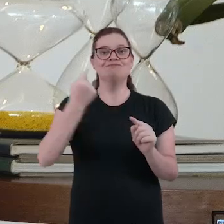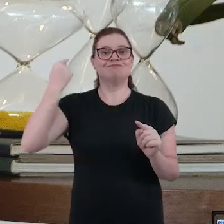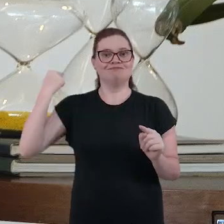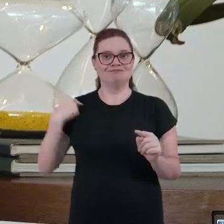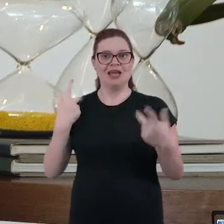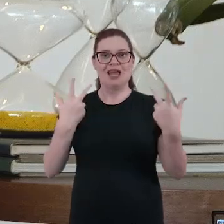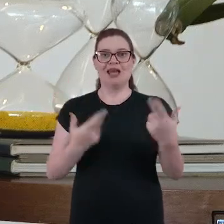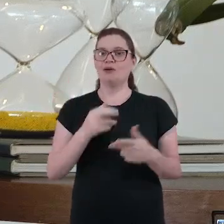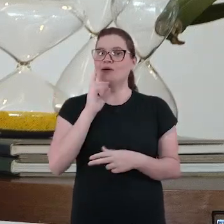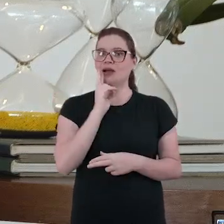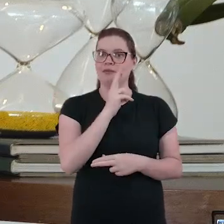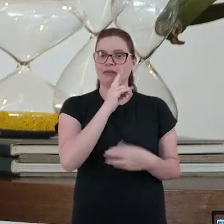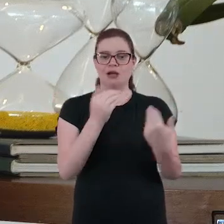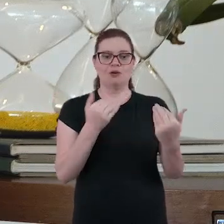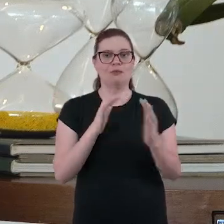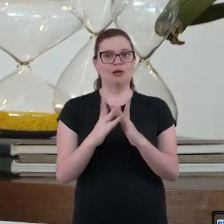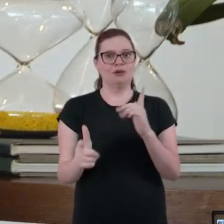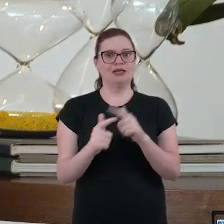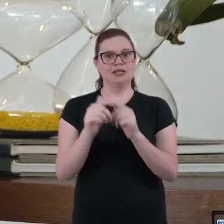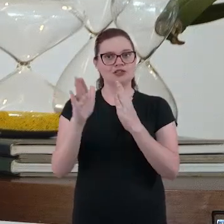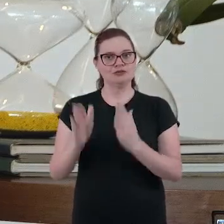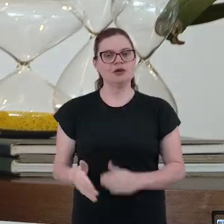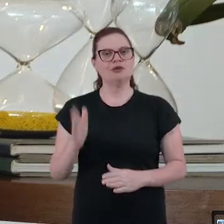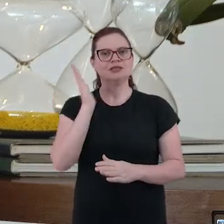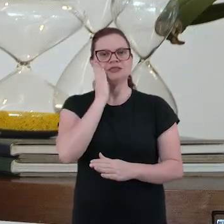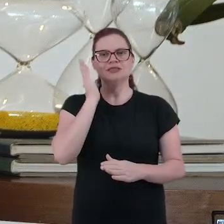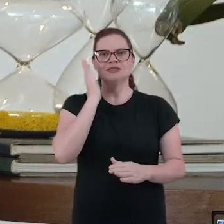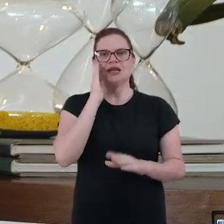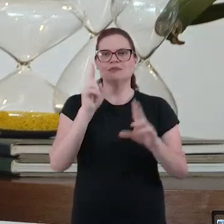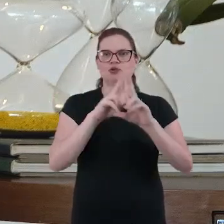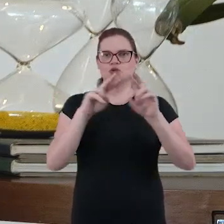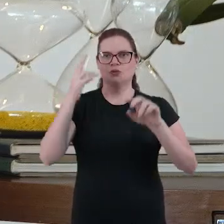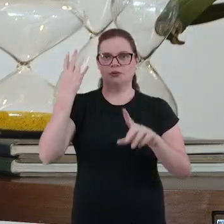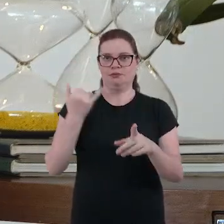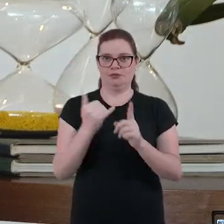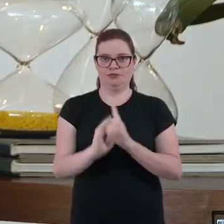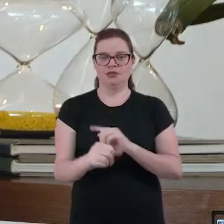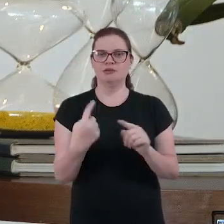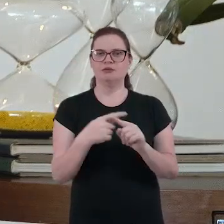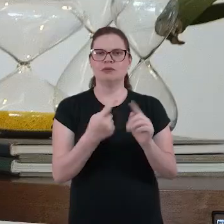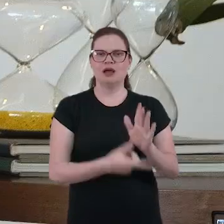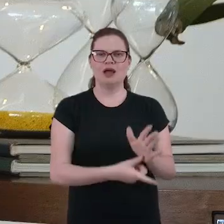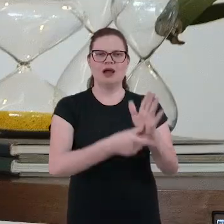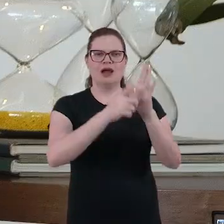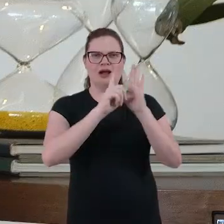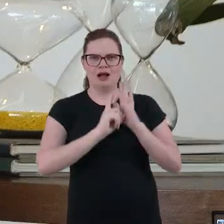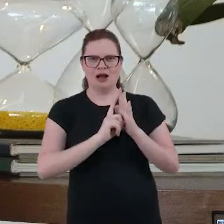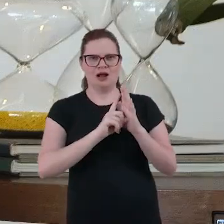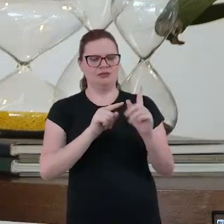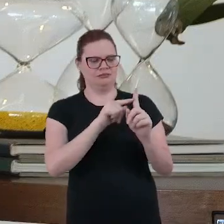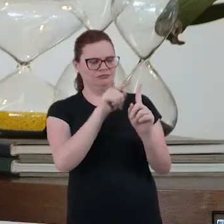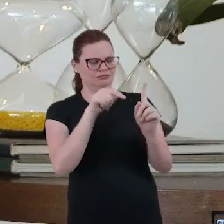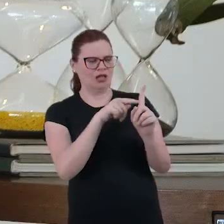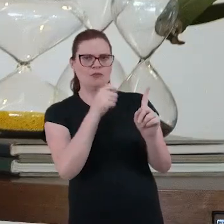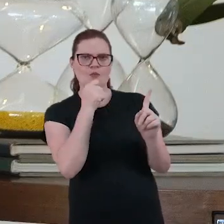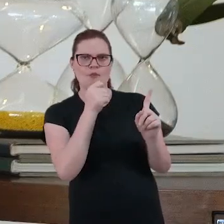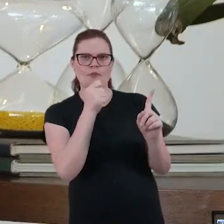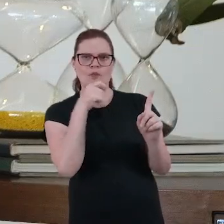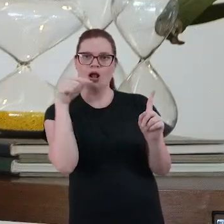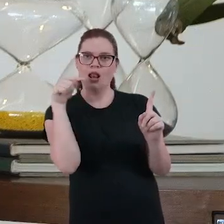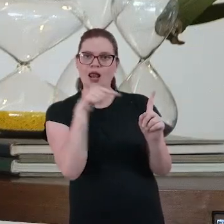da profecia. A igreja fiel, ela tem a consciência da profecia. Lá para a Rebeca, antes de nascer,